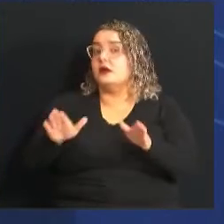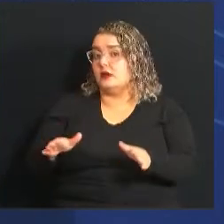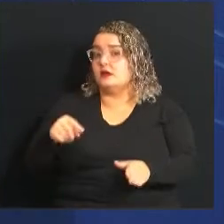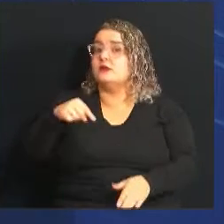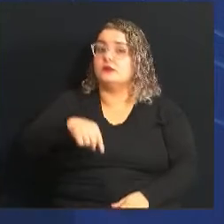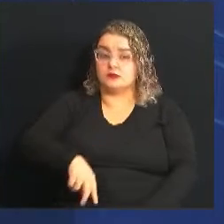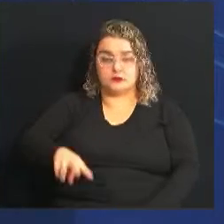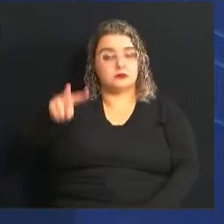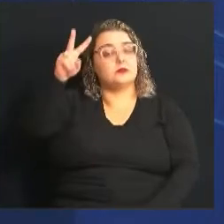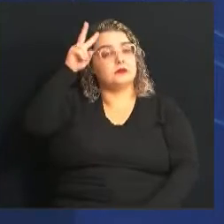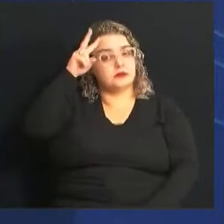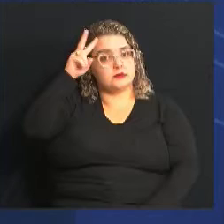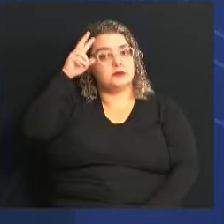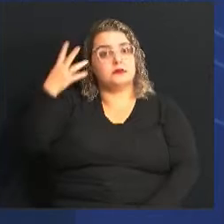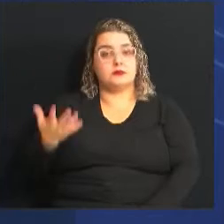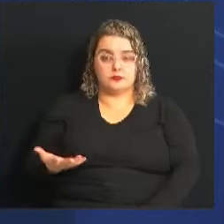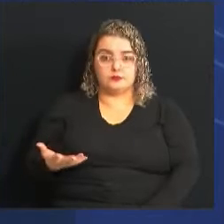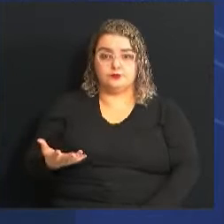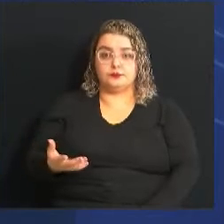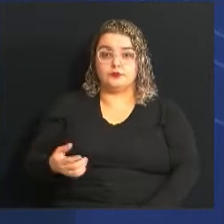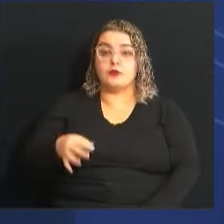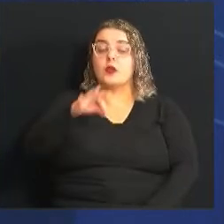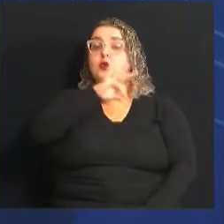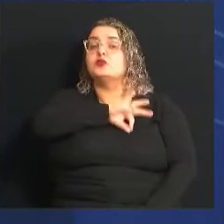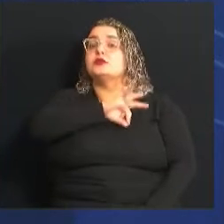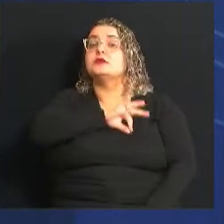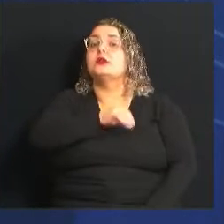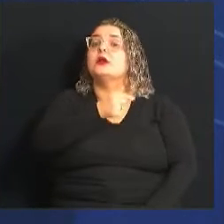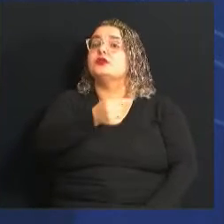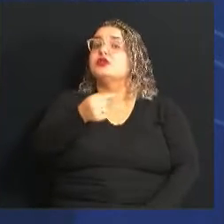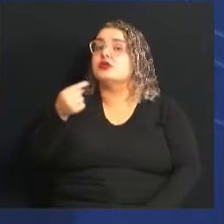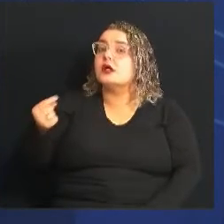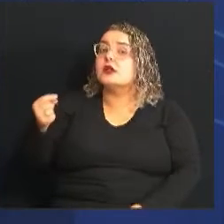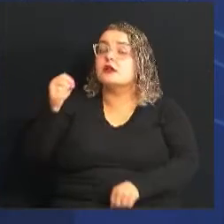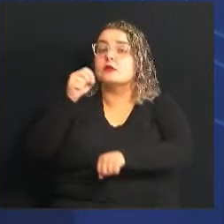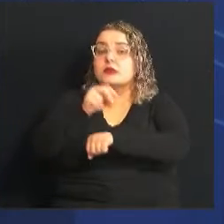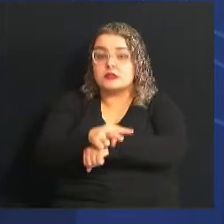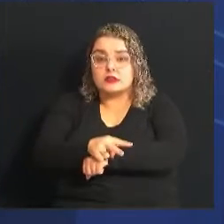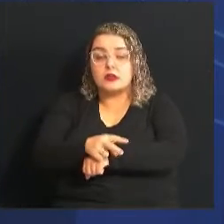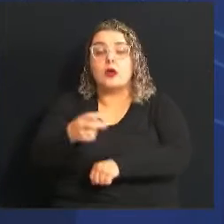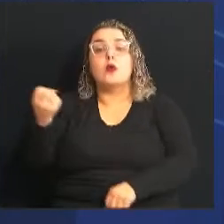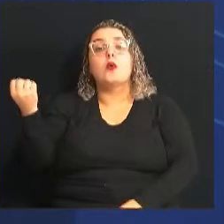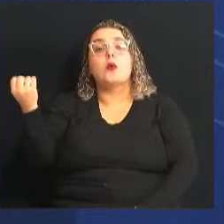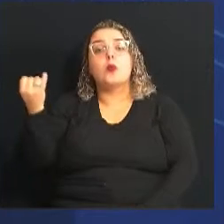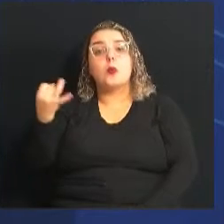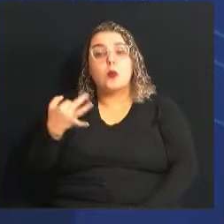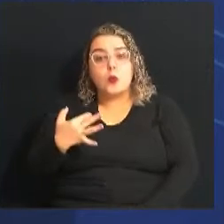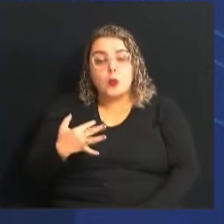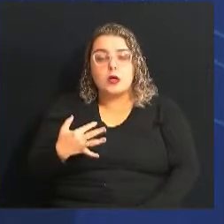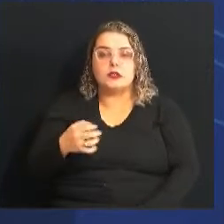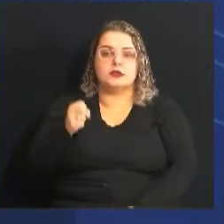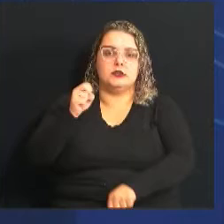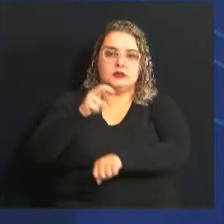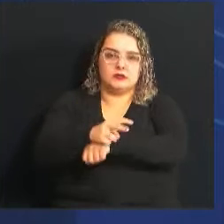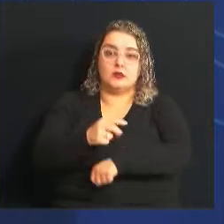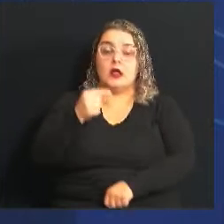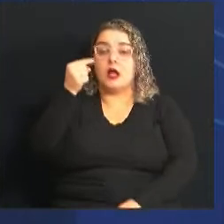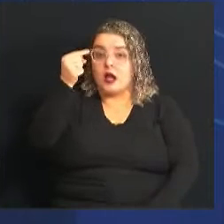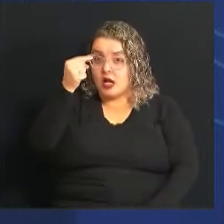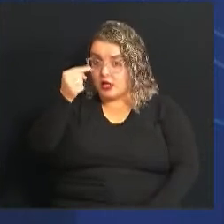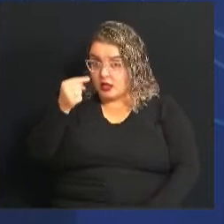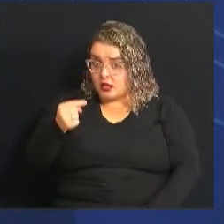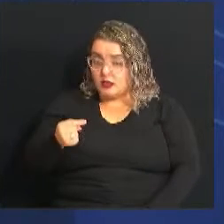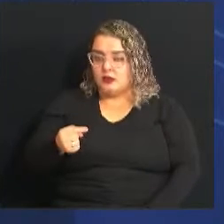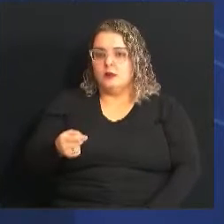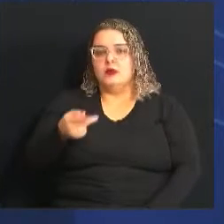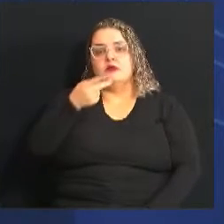esta segunda-feira, o salário de cada uma dessas vagas, quantas vagas são cada uma citadas